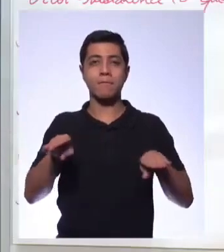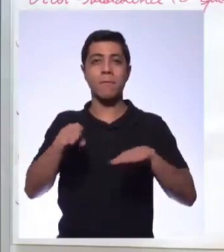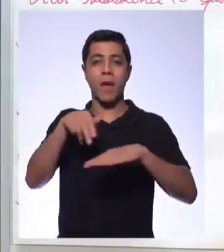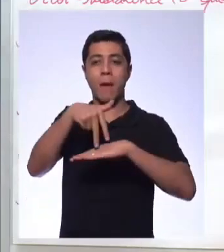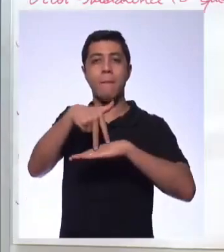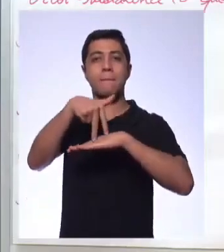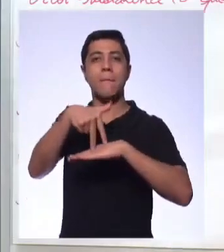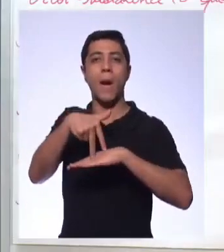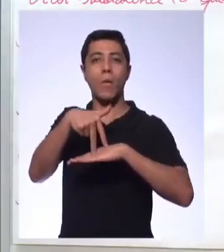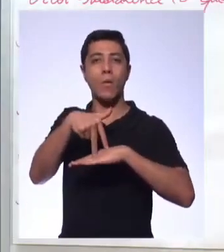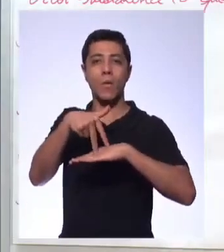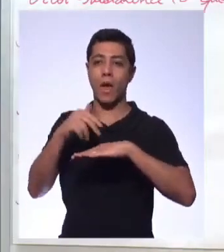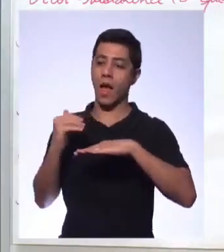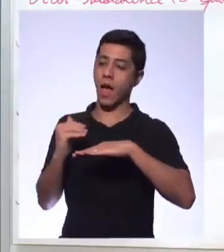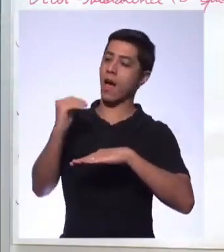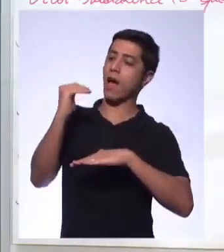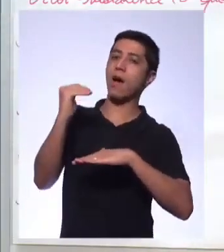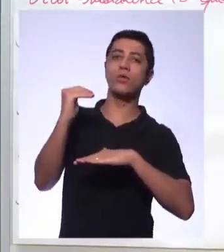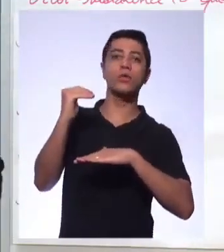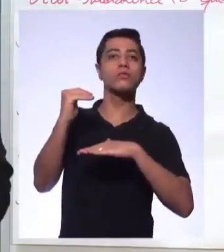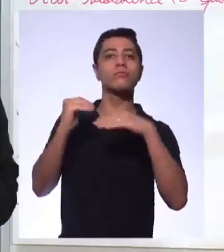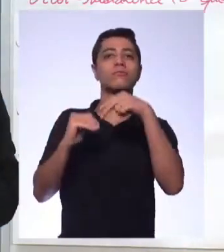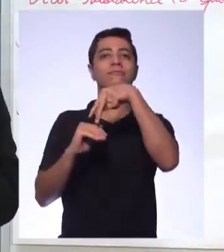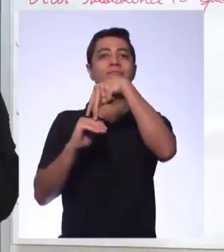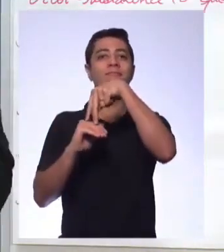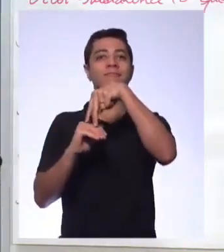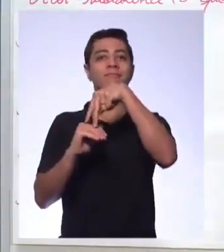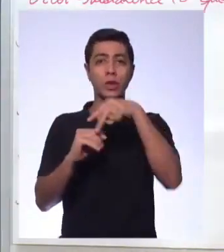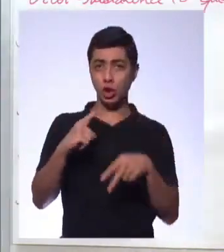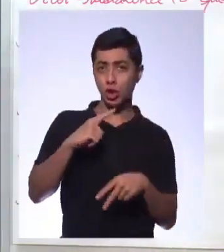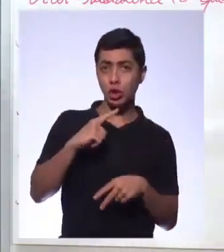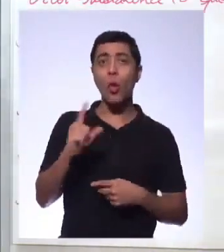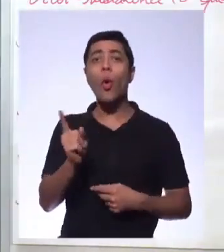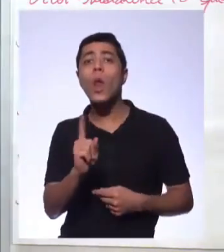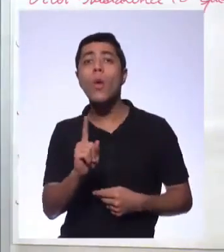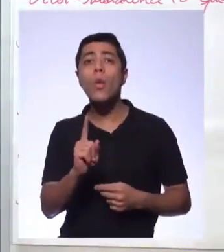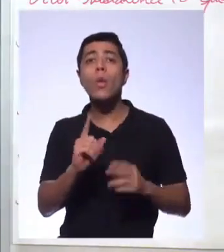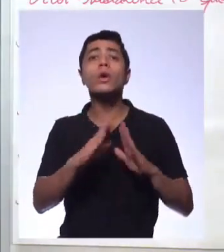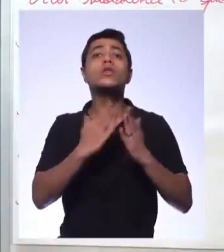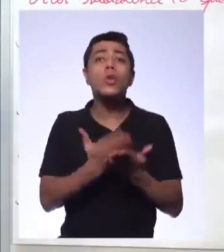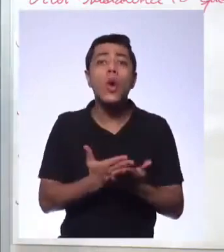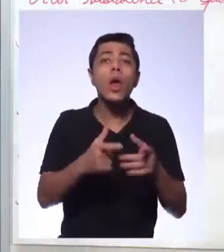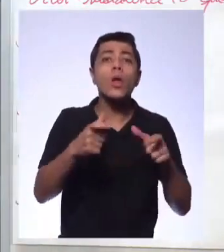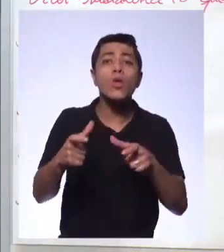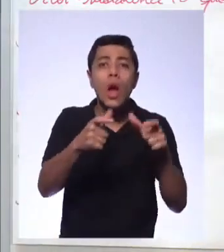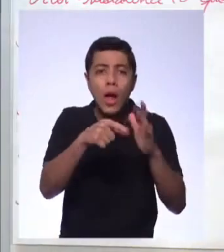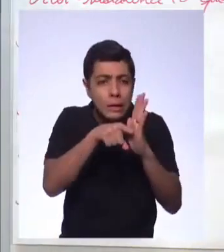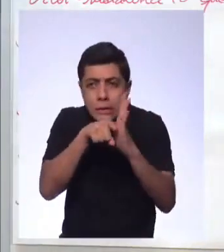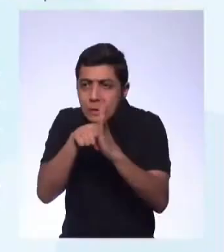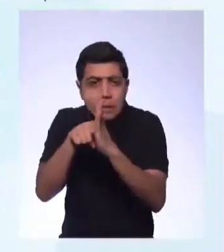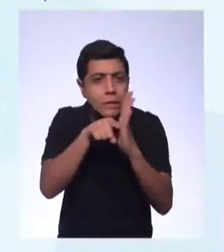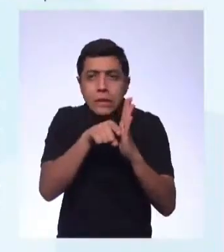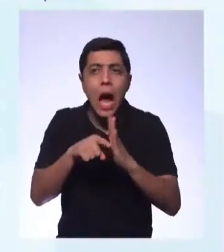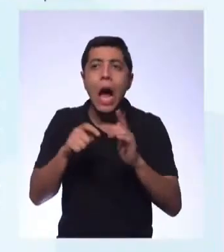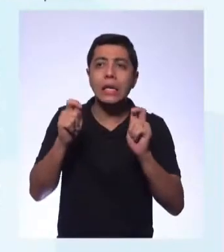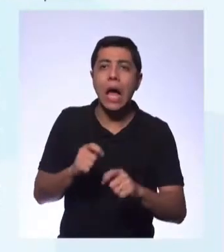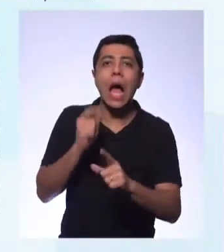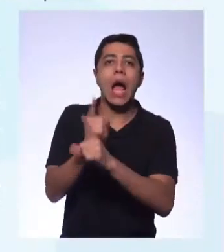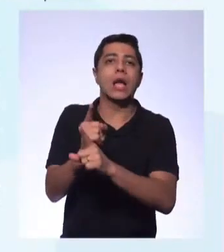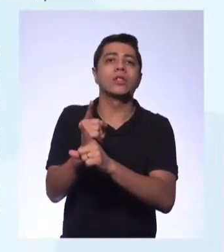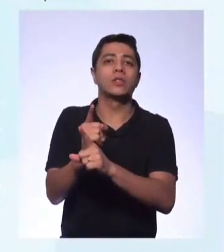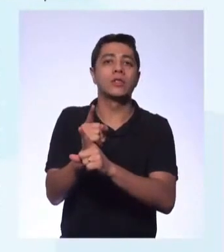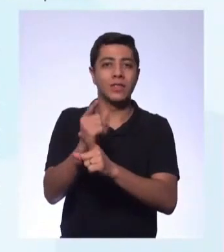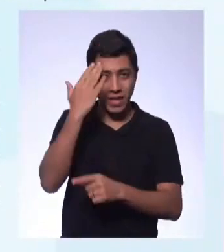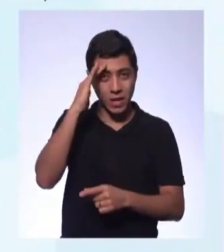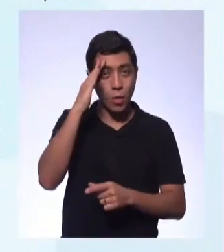os espaços físicos que vocês têm disponíveis na escola e quais poderão ser utilizados para essa atividade, tá? Lembrem-se que o local deve ser adequado